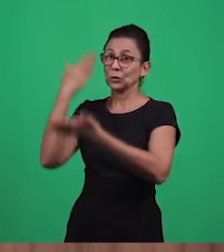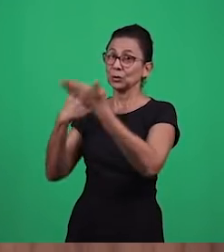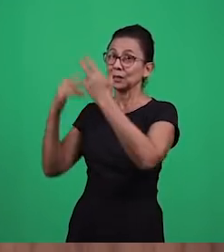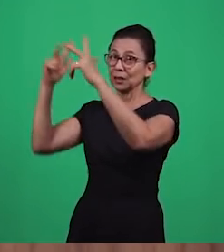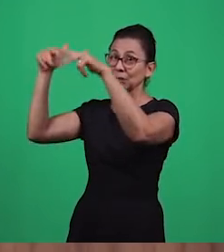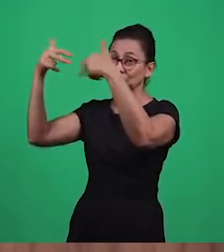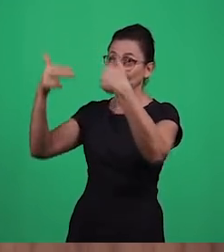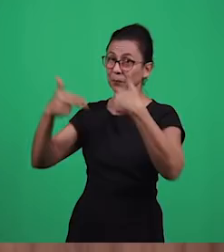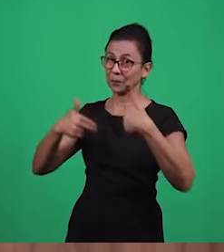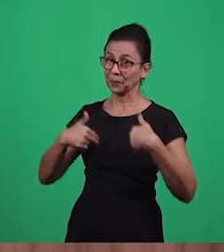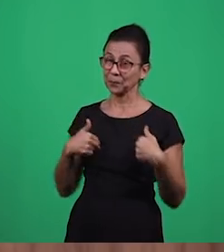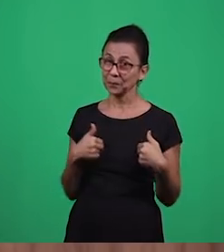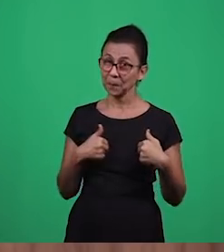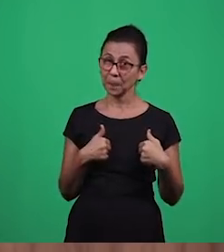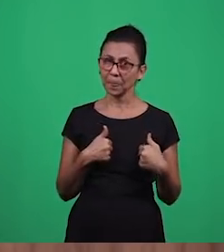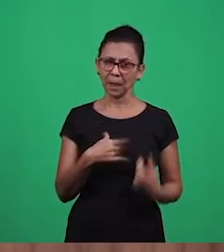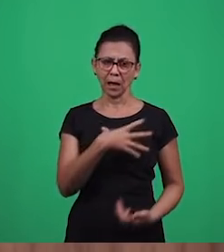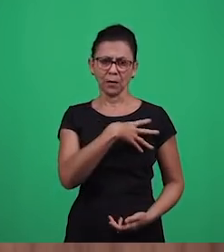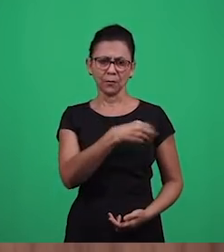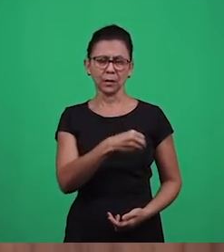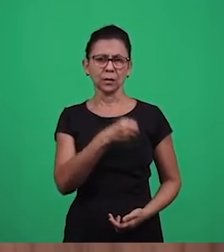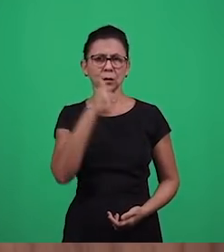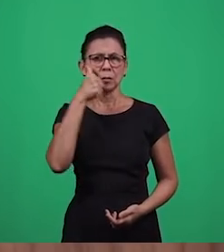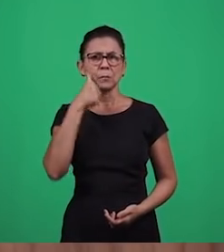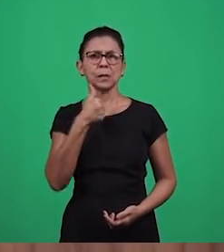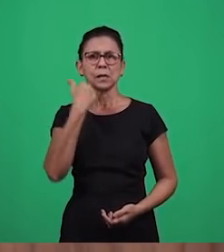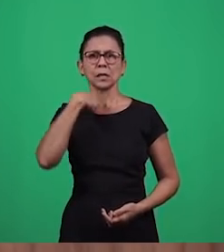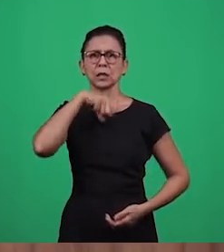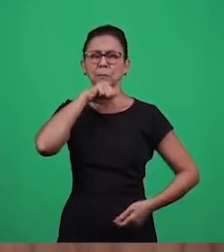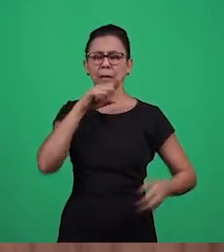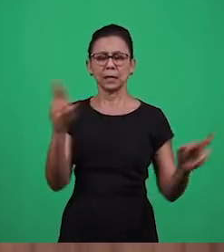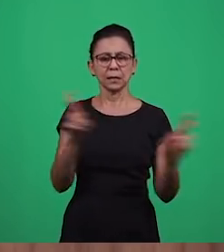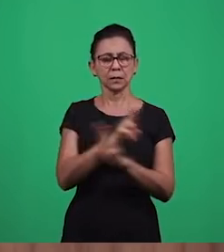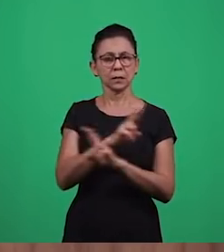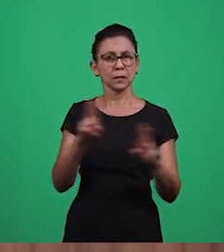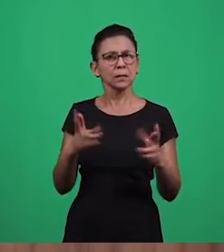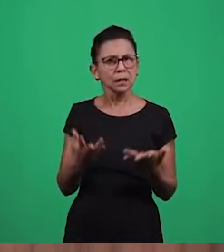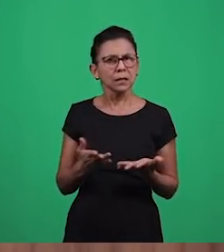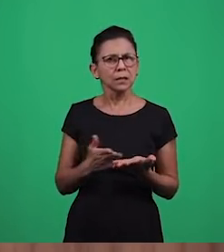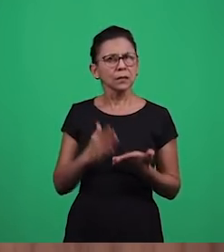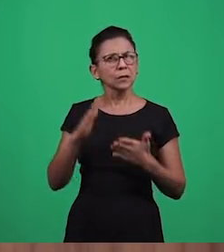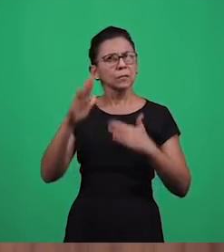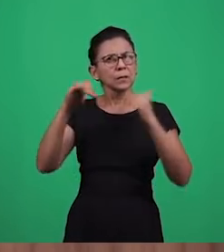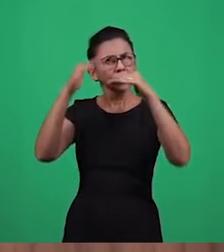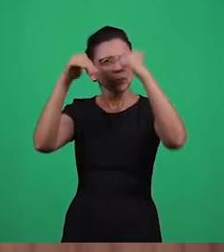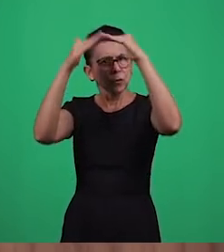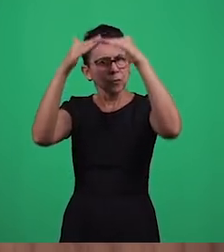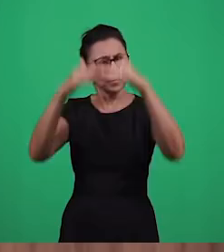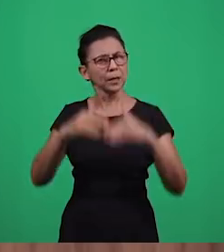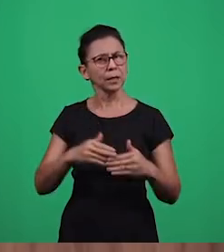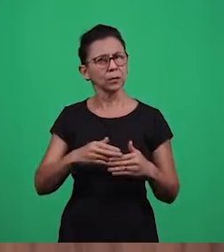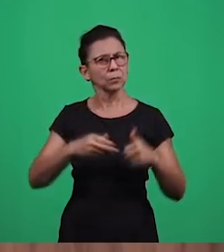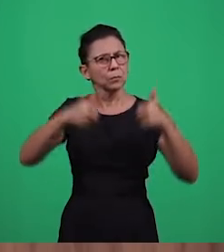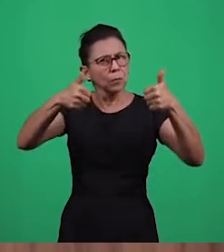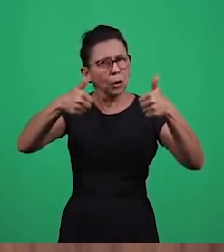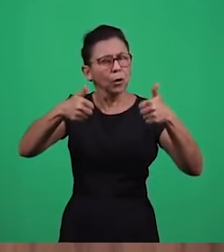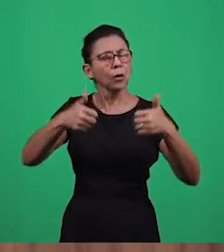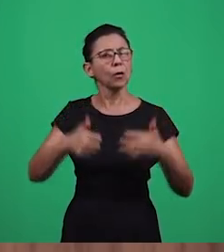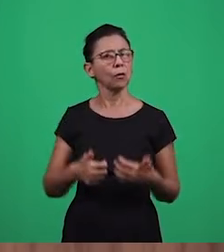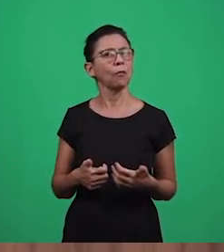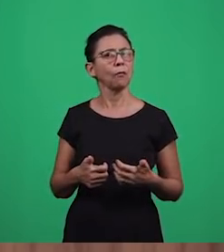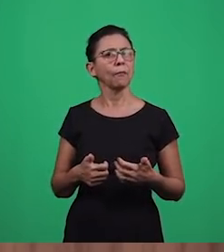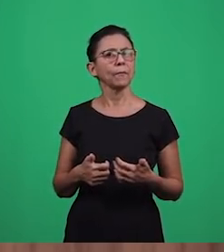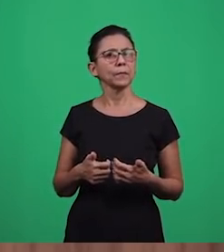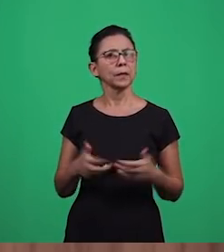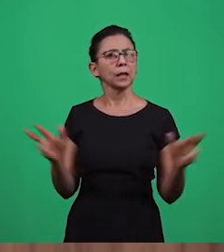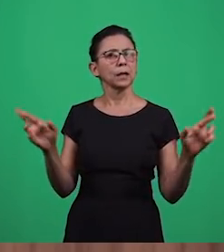As relações com os nossos filhos estão sendo promotoras de desenvolvimento? Vamos pensar um pouquinho as relações